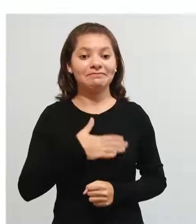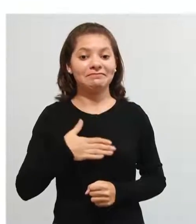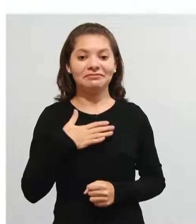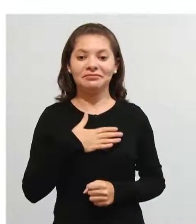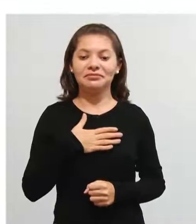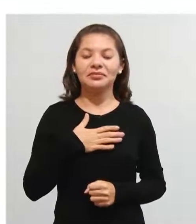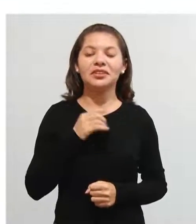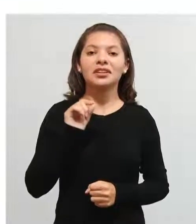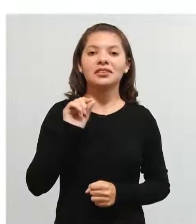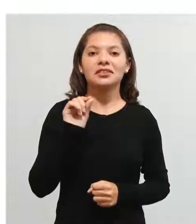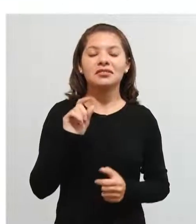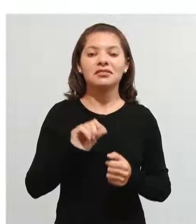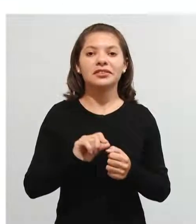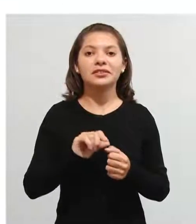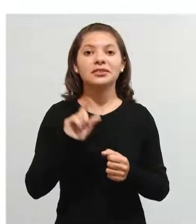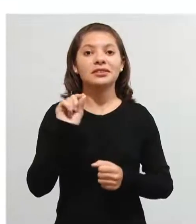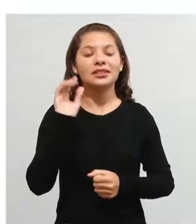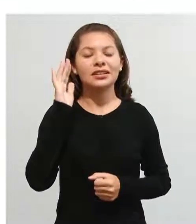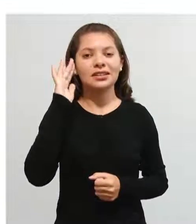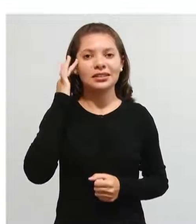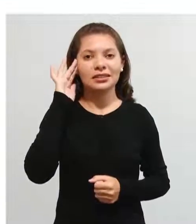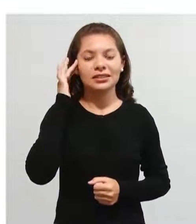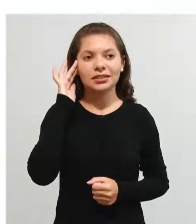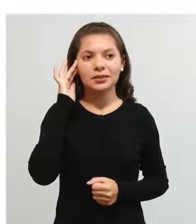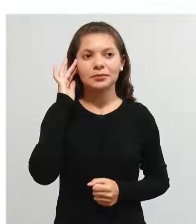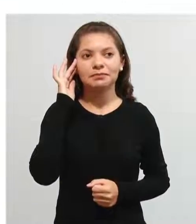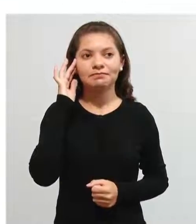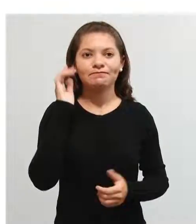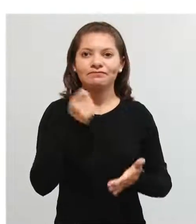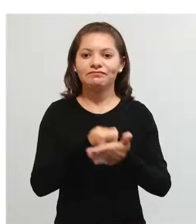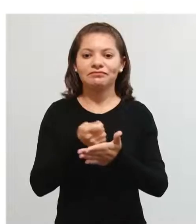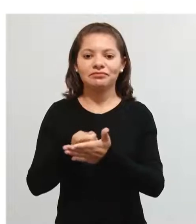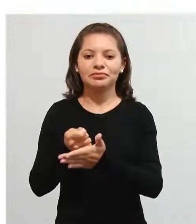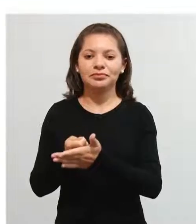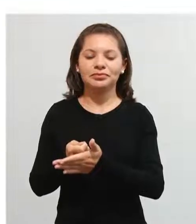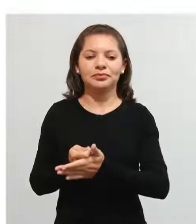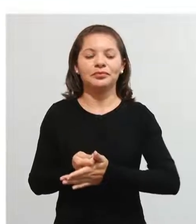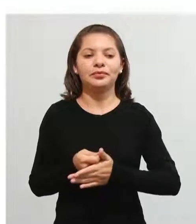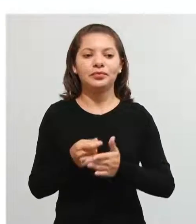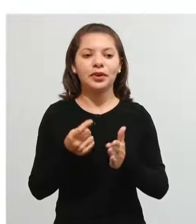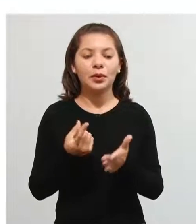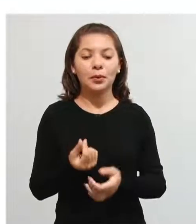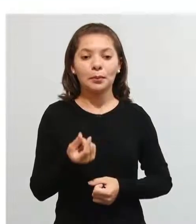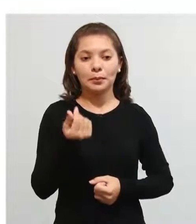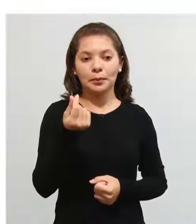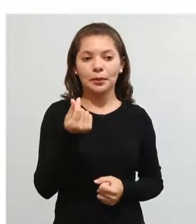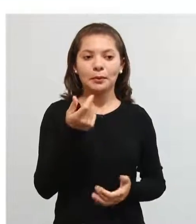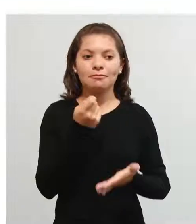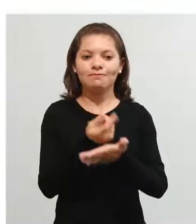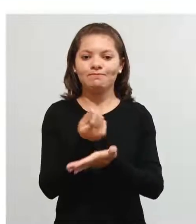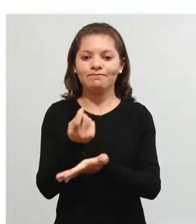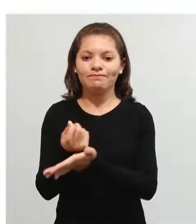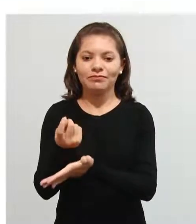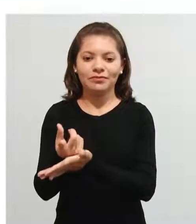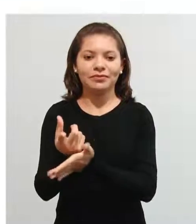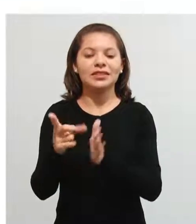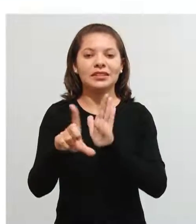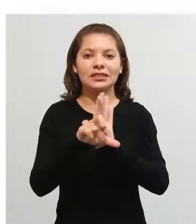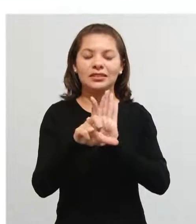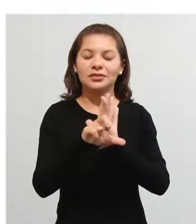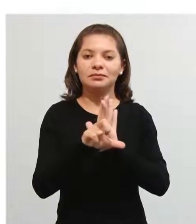né, entender se é obrigatório ou não esse pagamento. Ele tem que fazer porque é instituído em